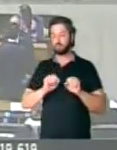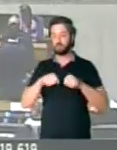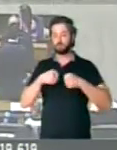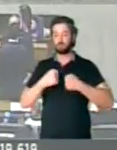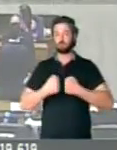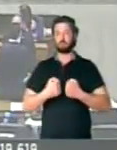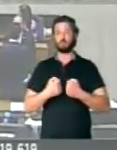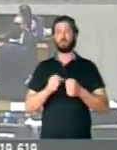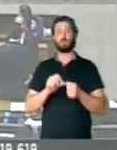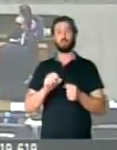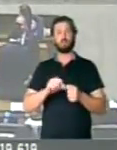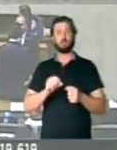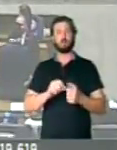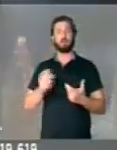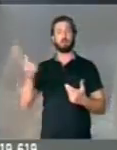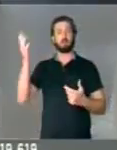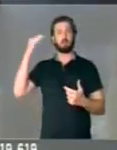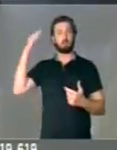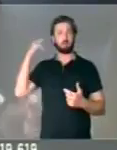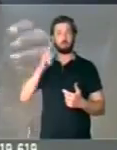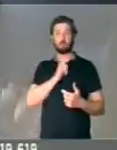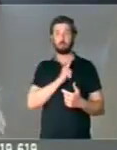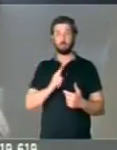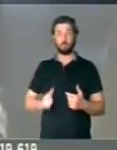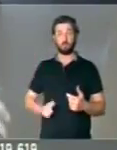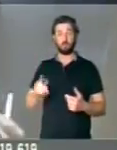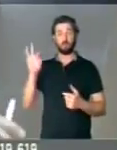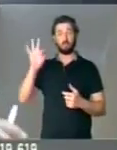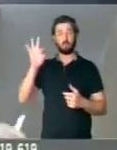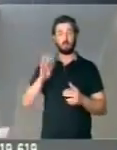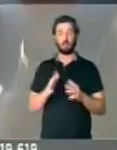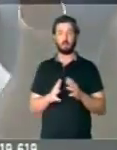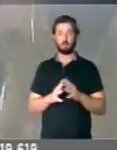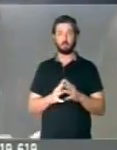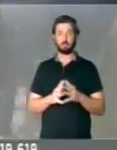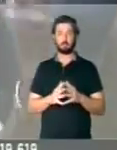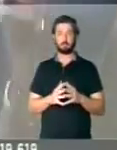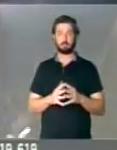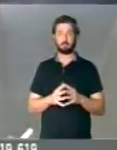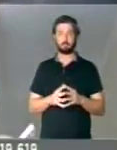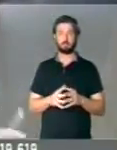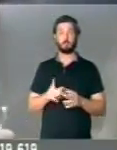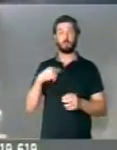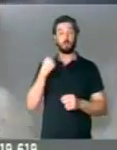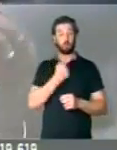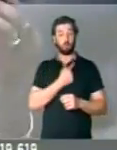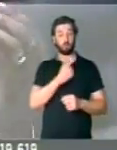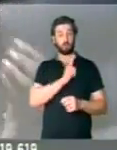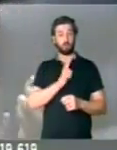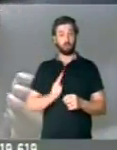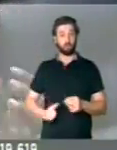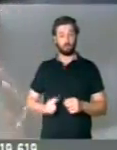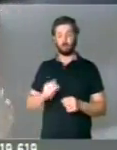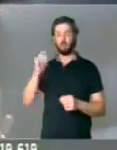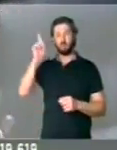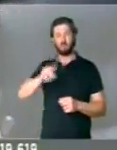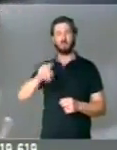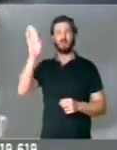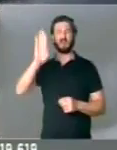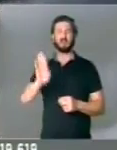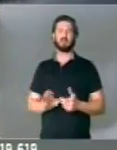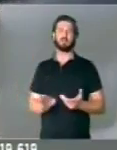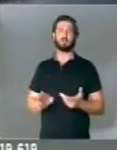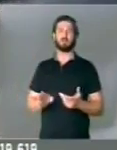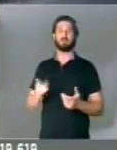esforço que foi feito pelo governo federal, pelo nosso governo, pelo Brasil,